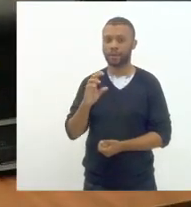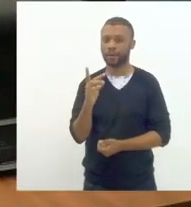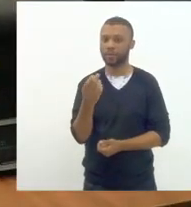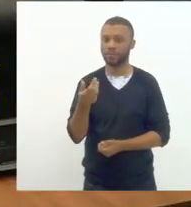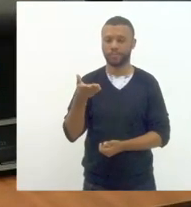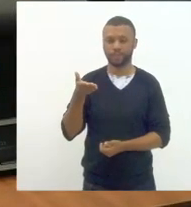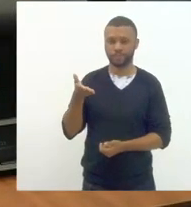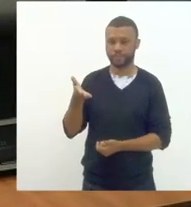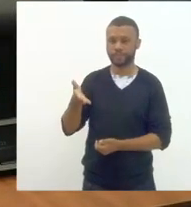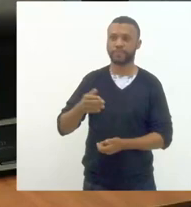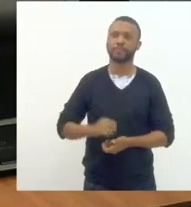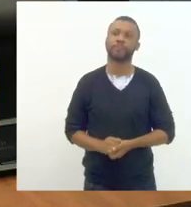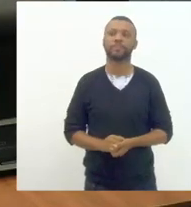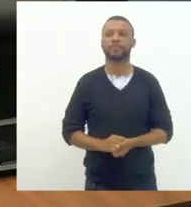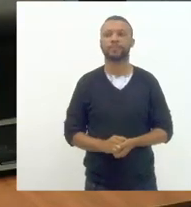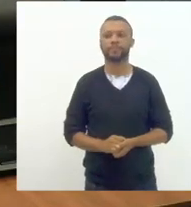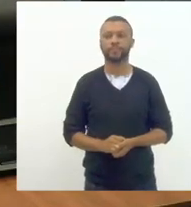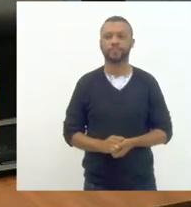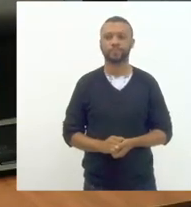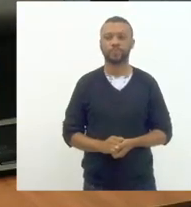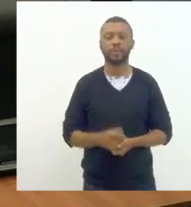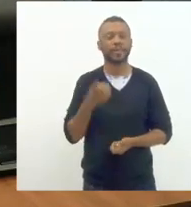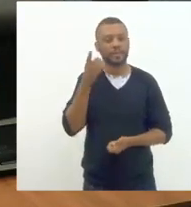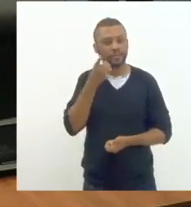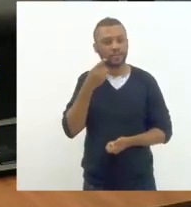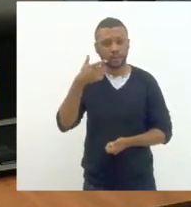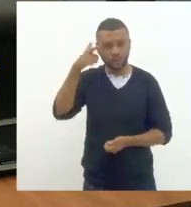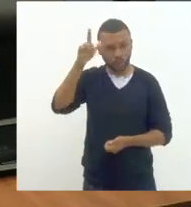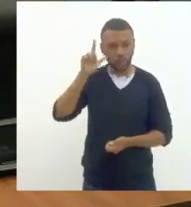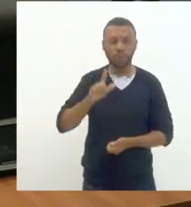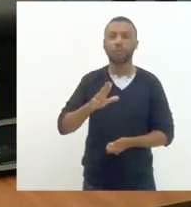Deputado Eliomar Coelho. Deputado Luiz Paulo.